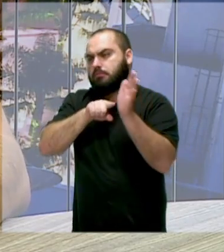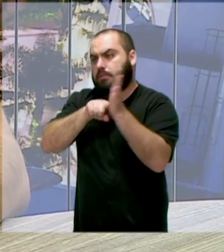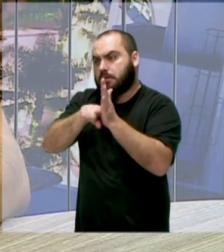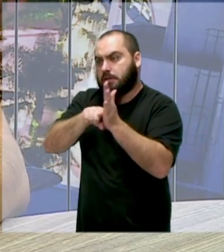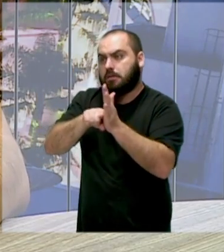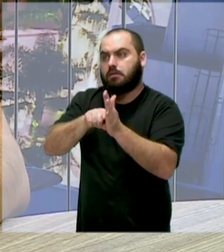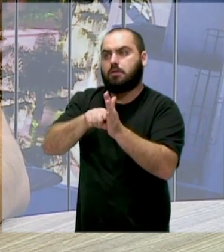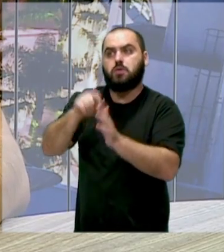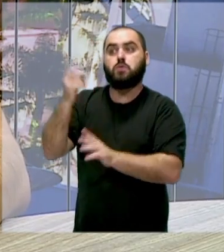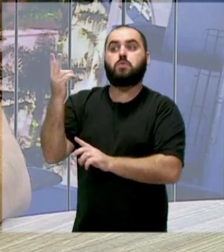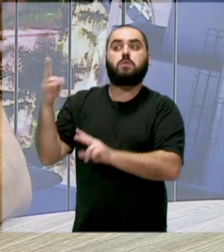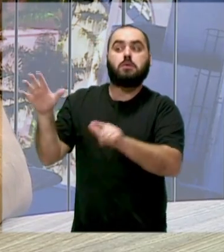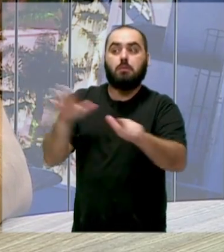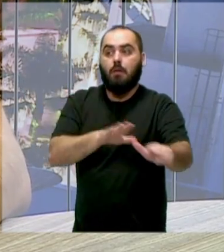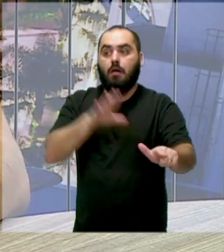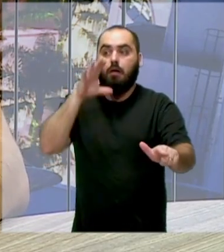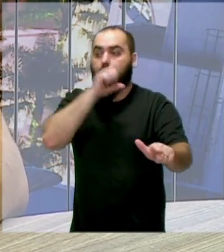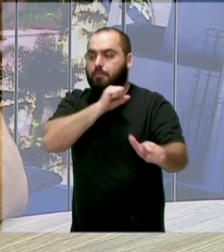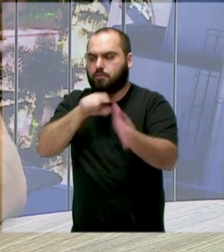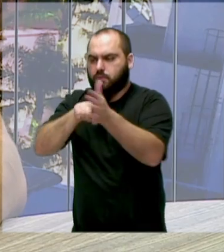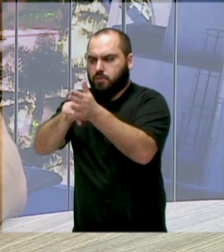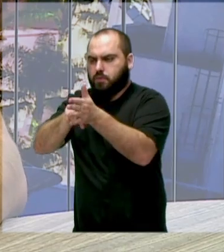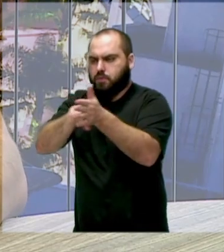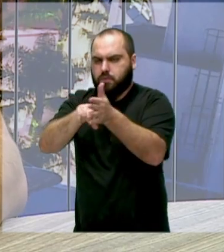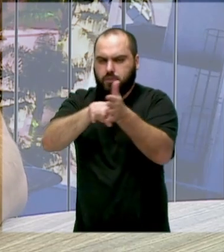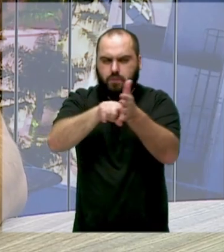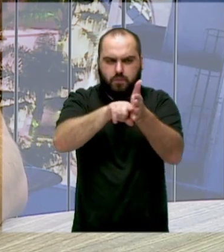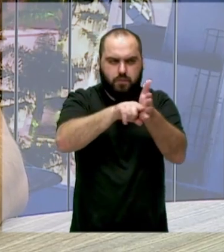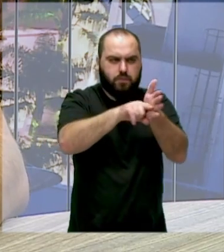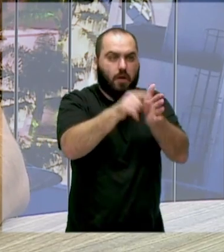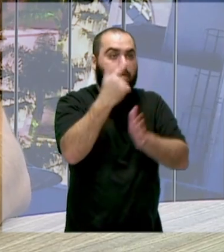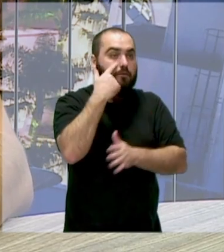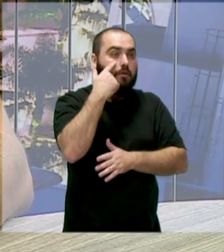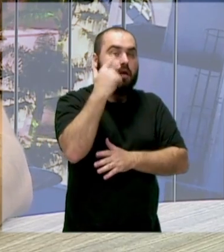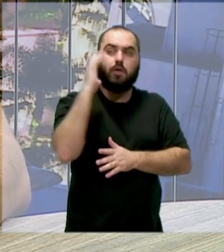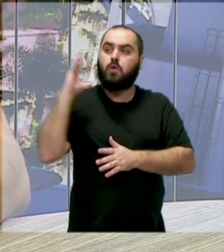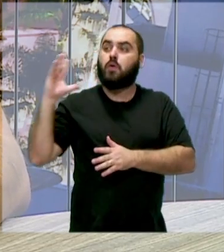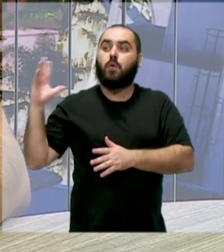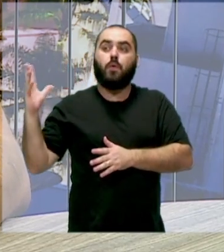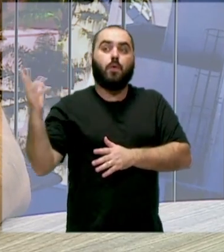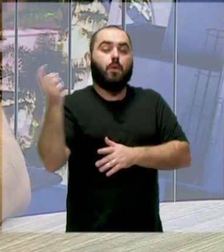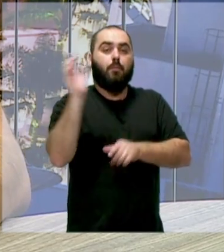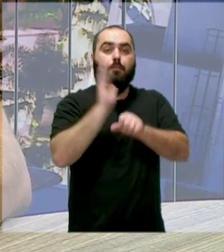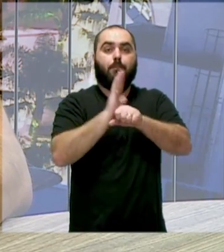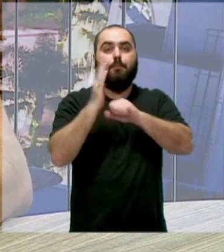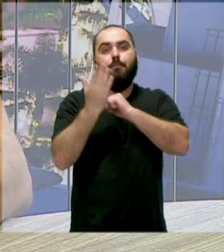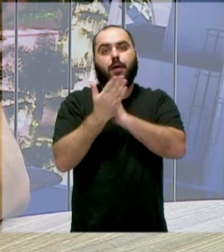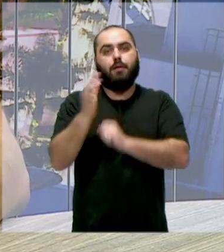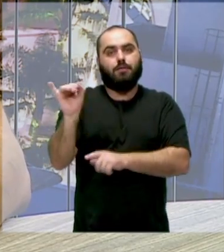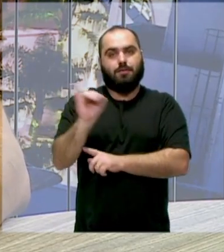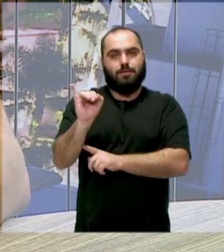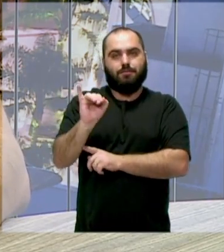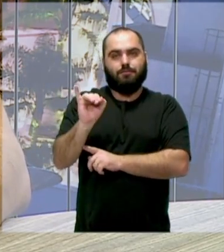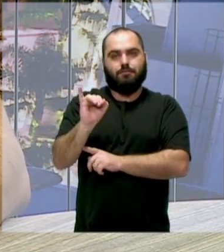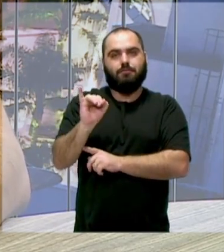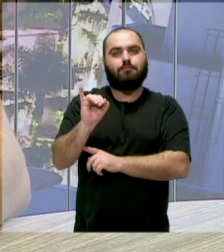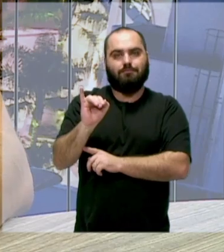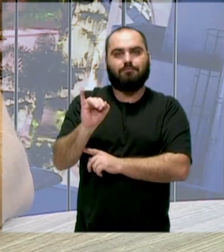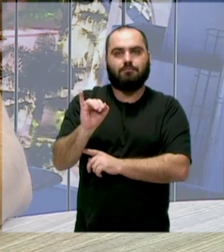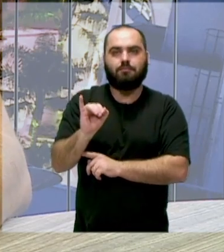durante 2 semanas, uma amostragem em todos os bairros de Itajaí, a gente realizava